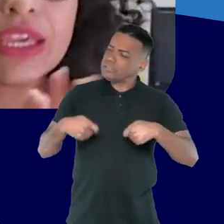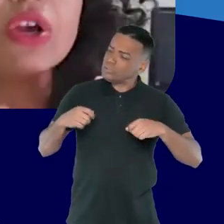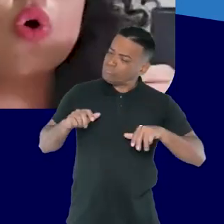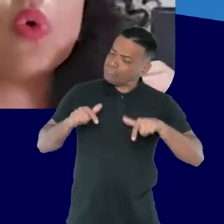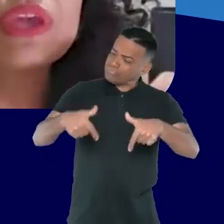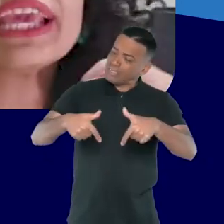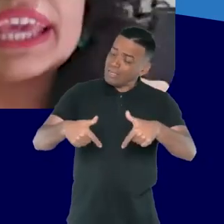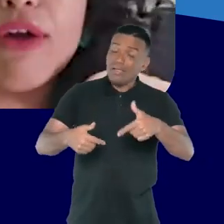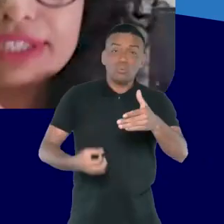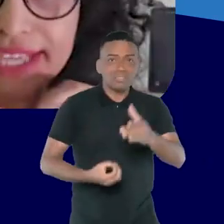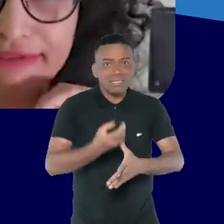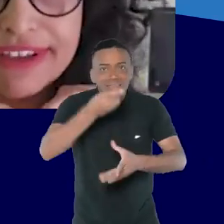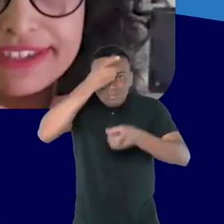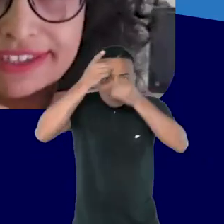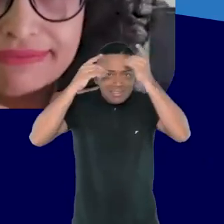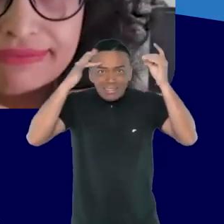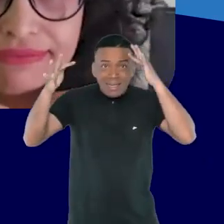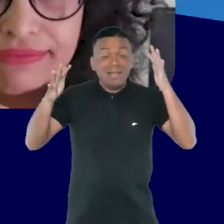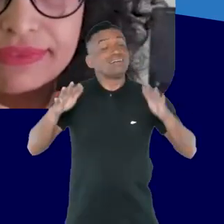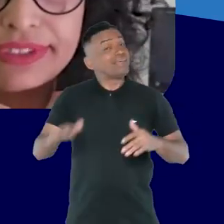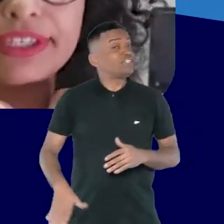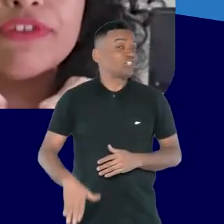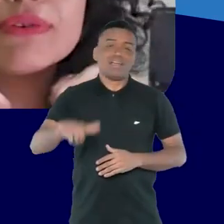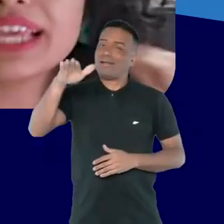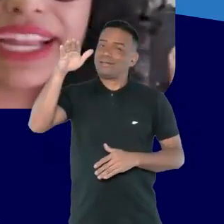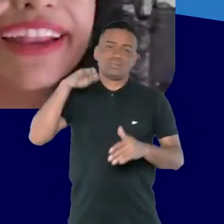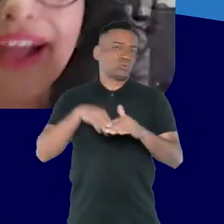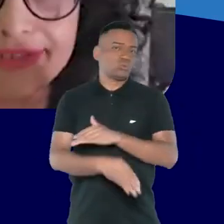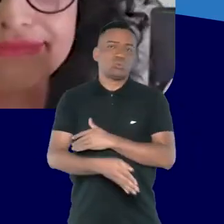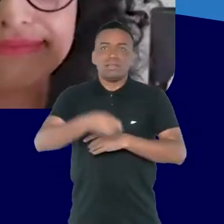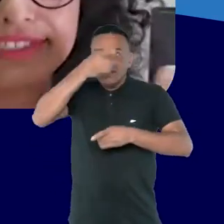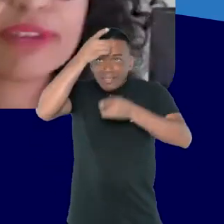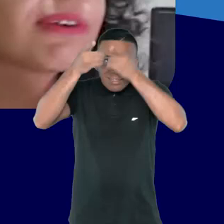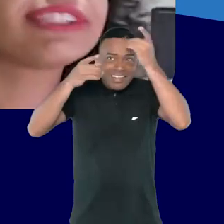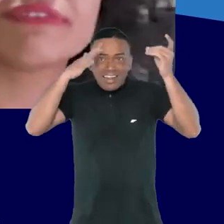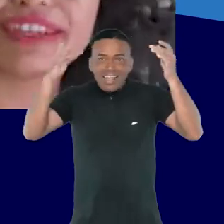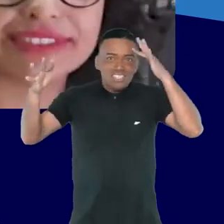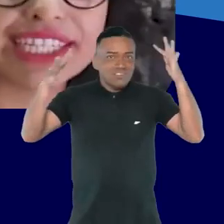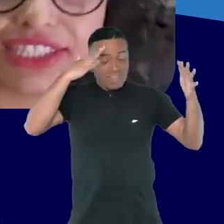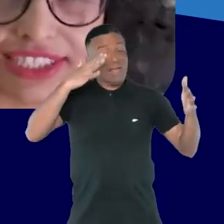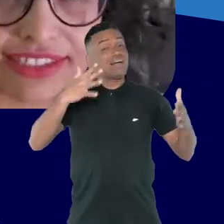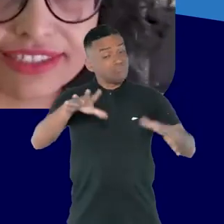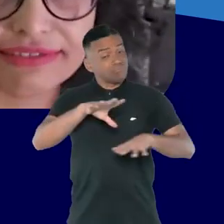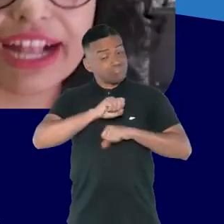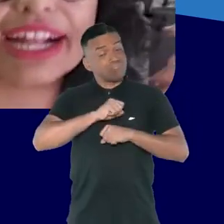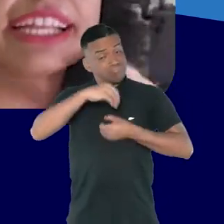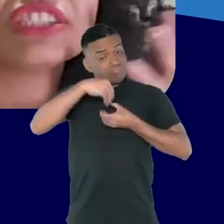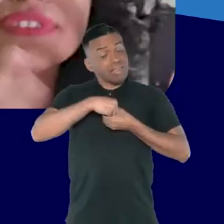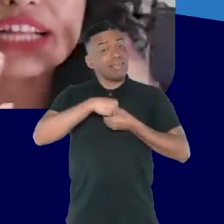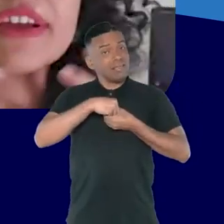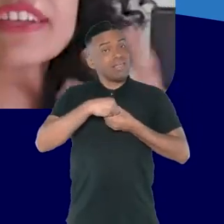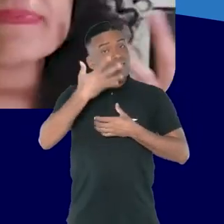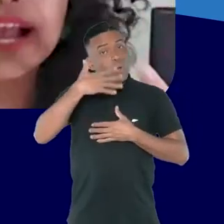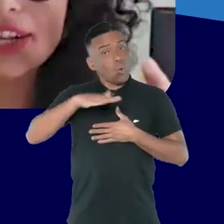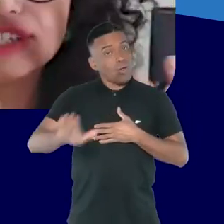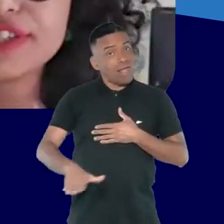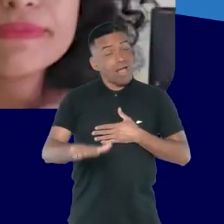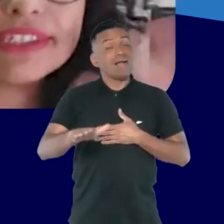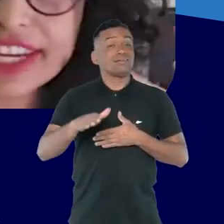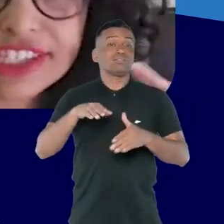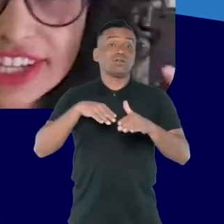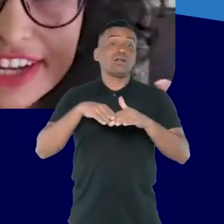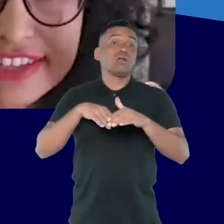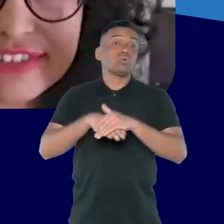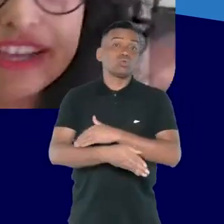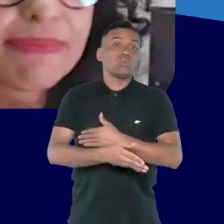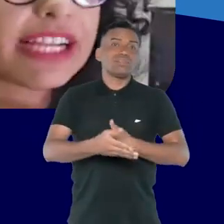organizar. O que eu sei fazer? E eu falei, eu sei criar. Isso é uma coisa que eu faço desde criança. A criatividade faz parte de